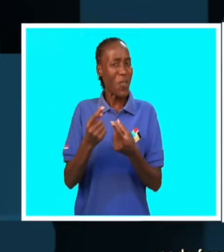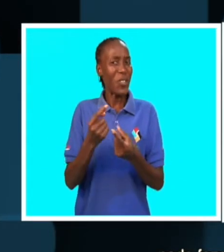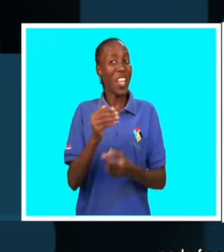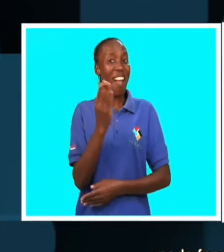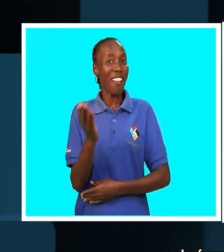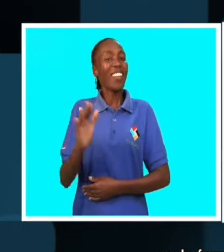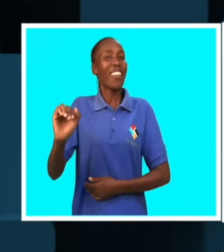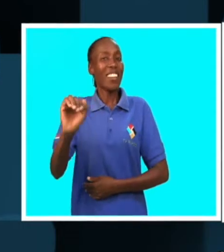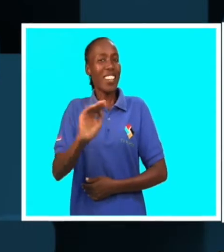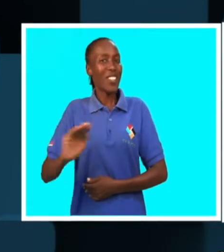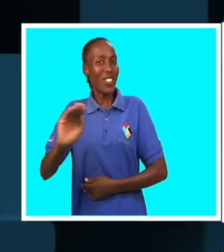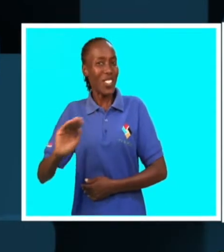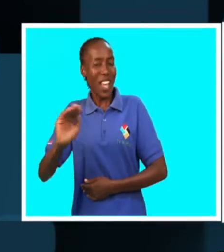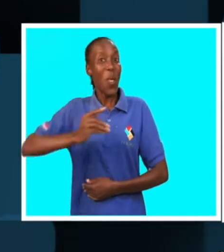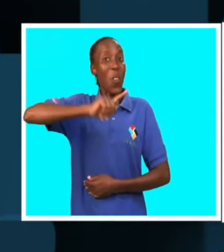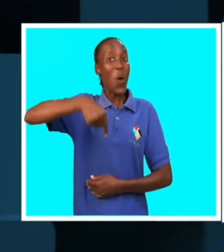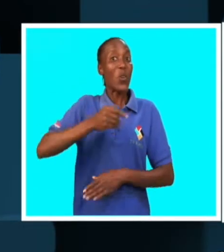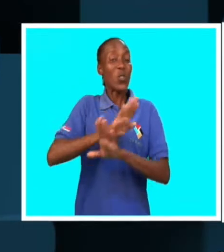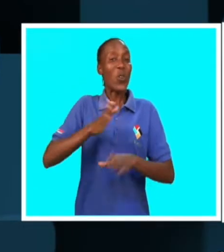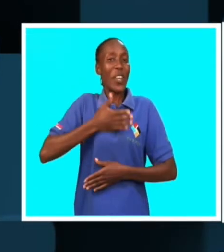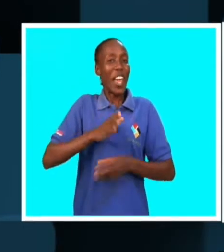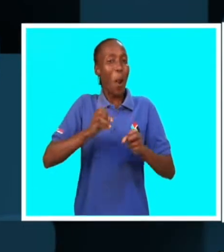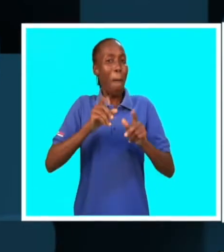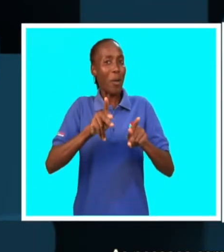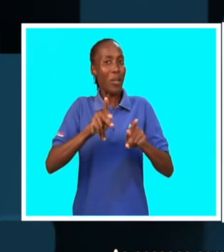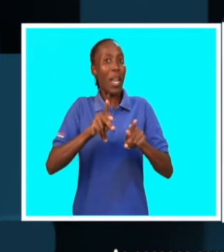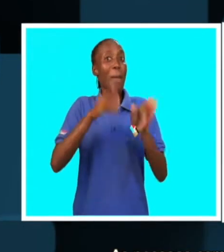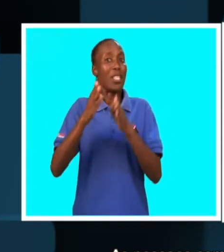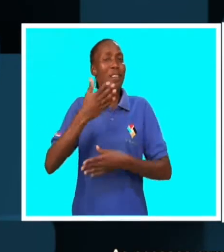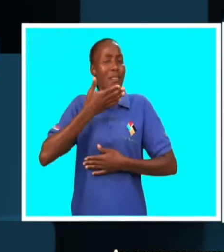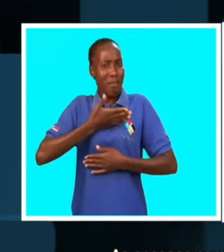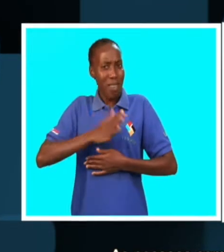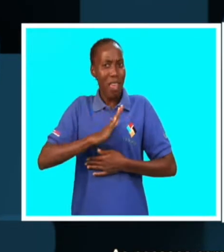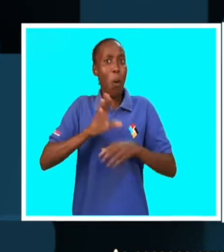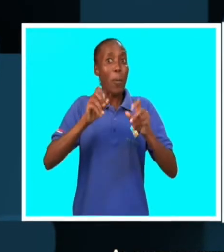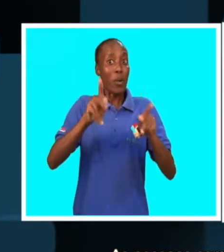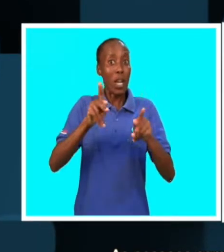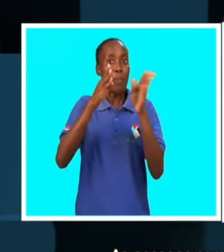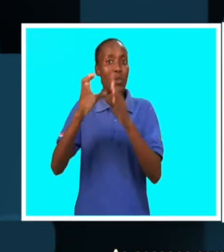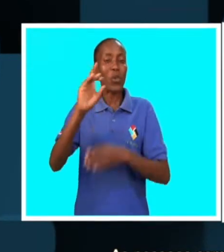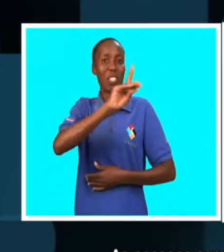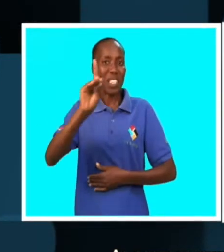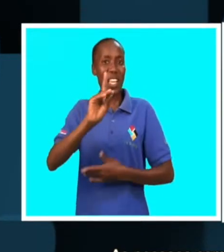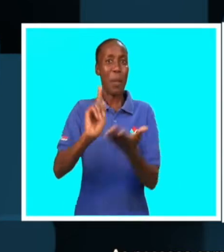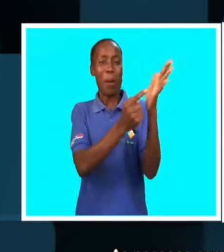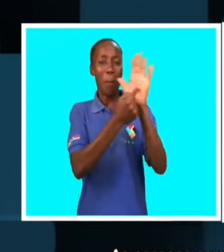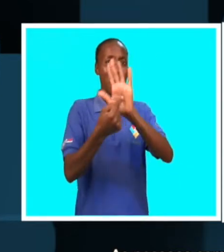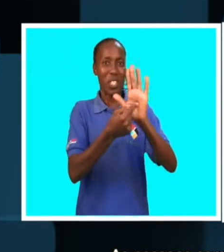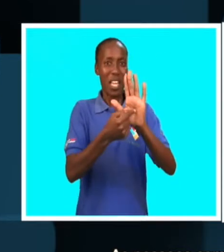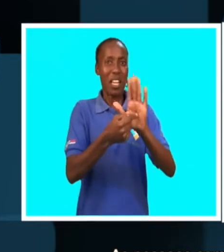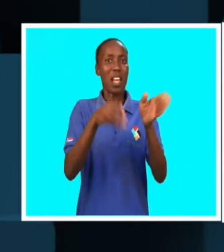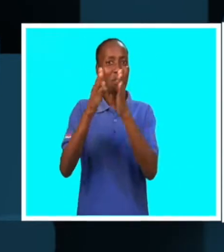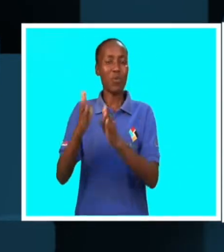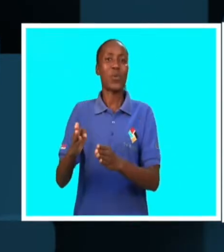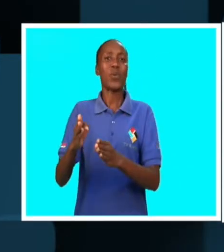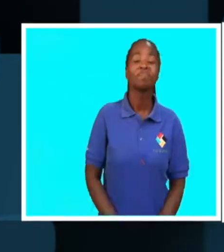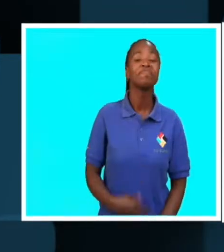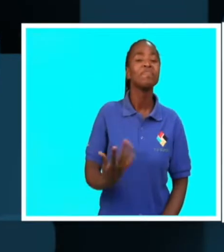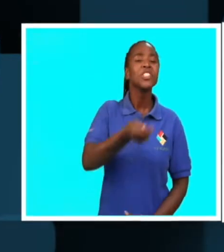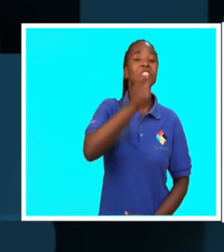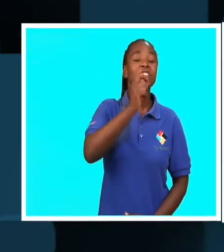coisa na sociedade nós só queremos a oportunidade às pessoas quando você quer um produto para mostrar à sociedade que paulo que